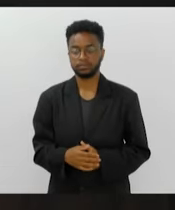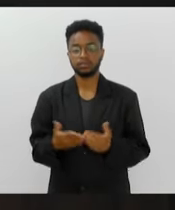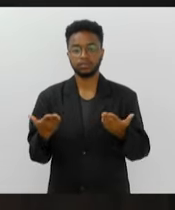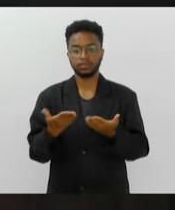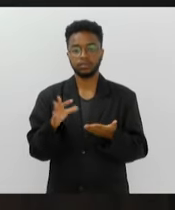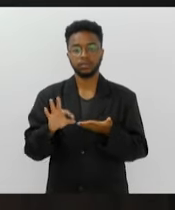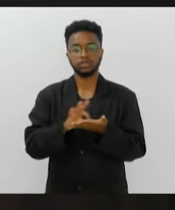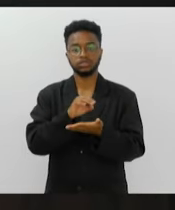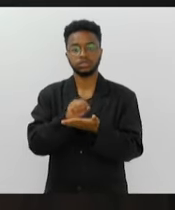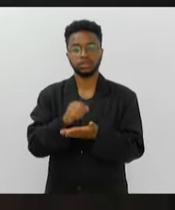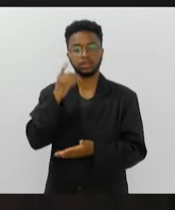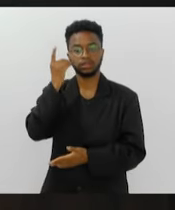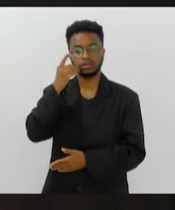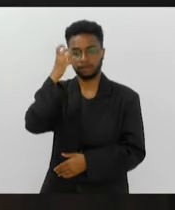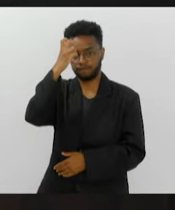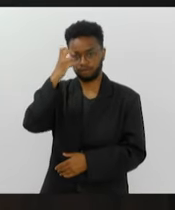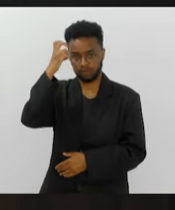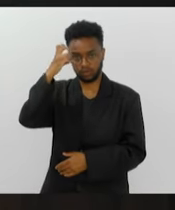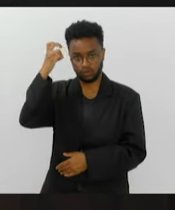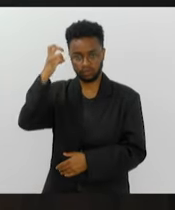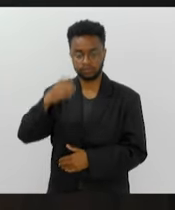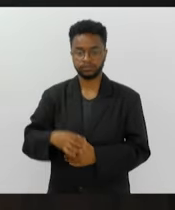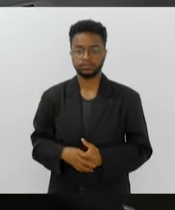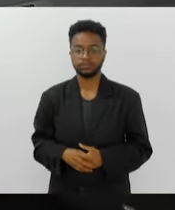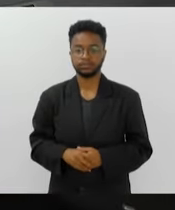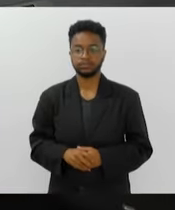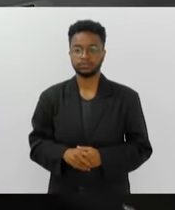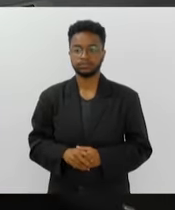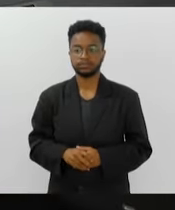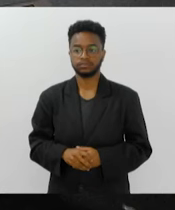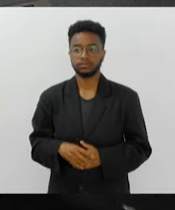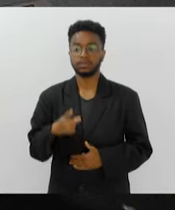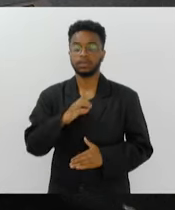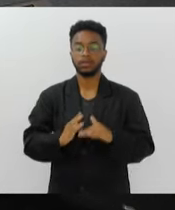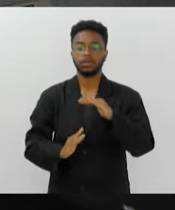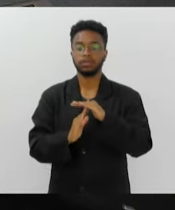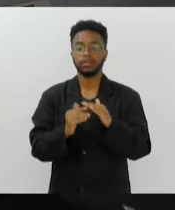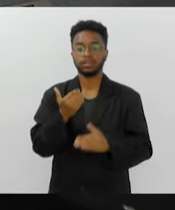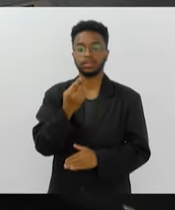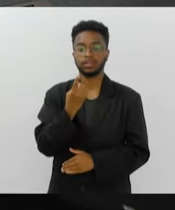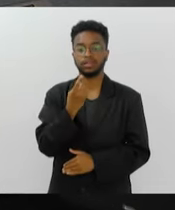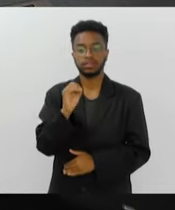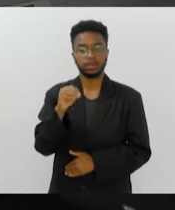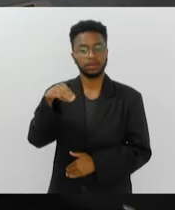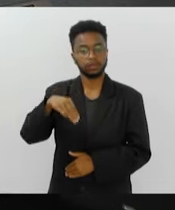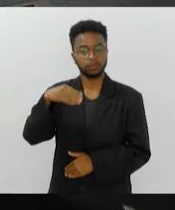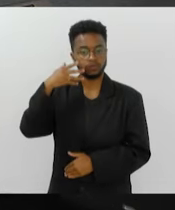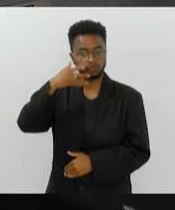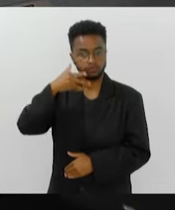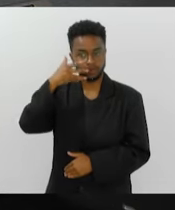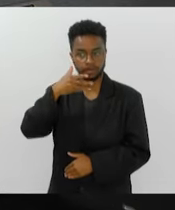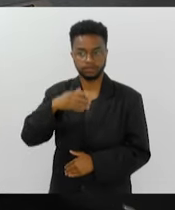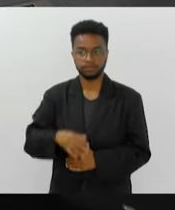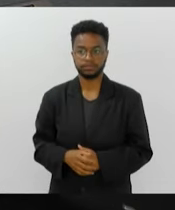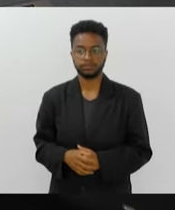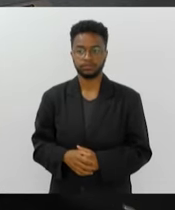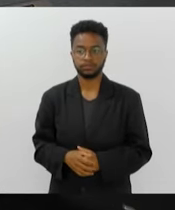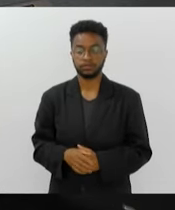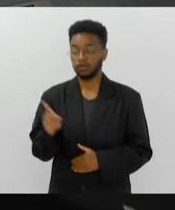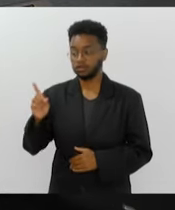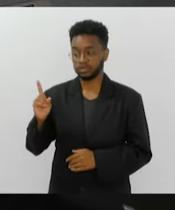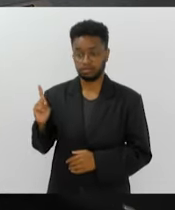oradora Nobre deputada Verônica Lima V excelência dispõe de 10 minutos tempo regimental enquanto vossa excelência se